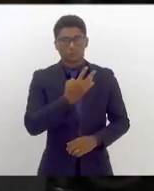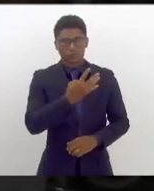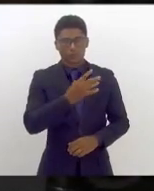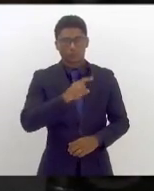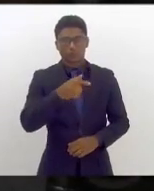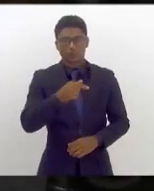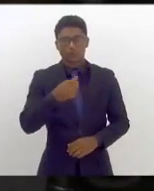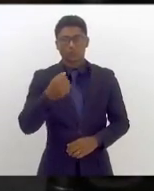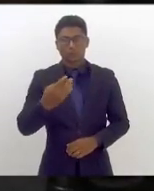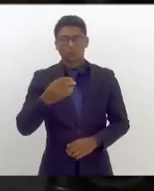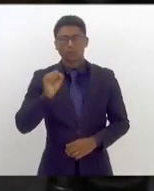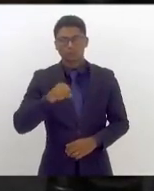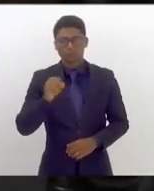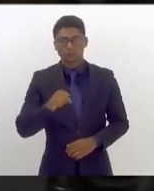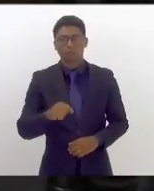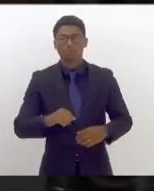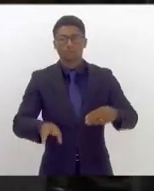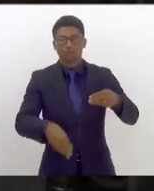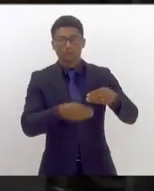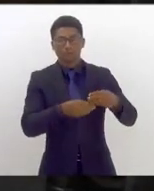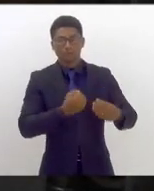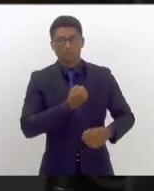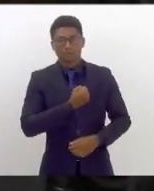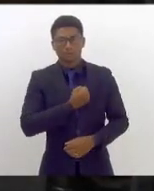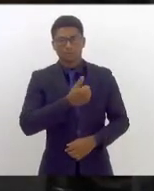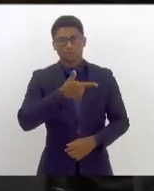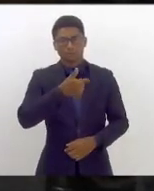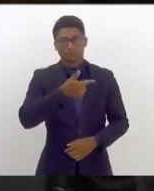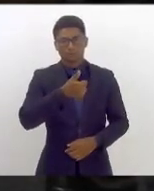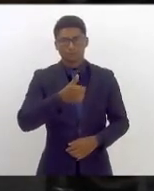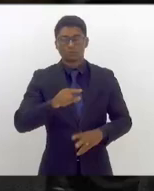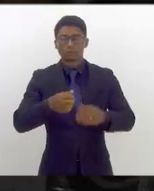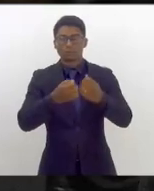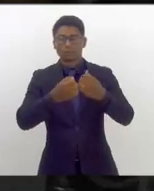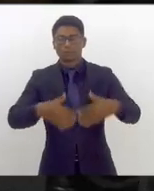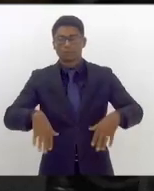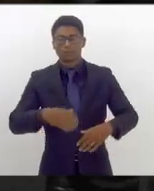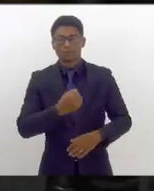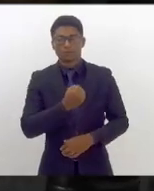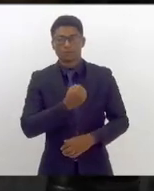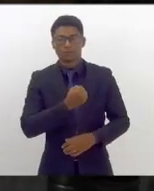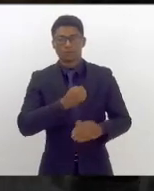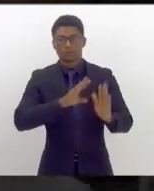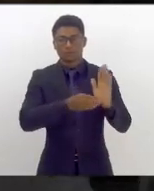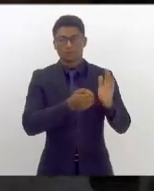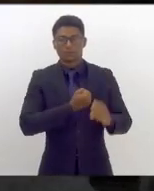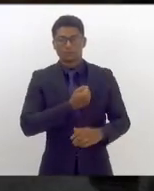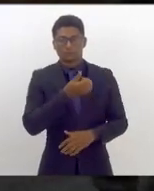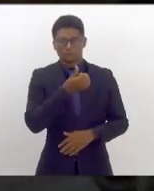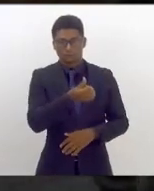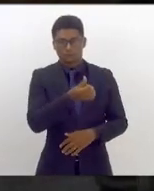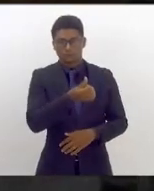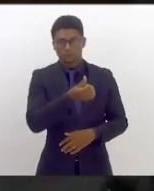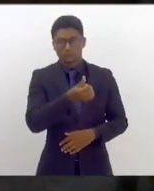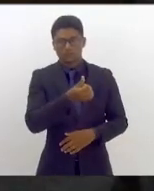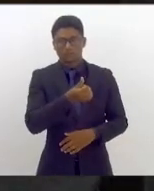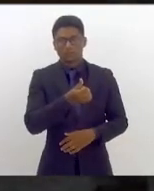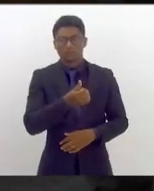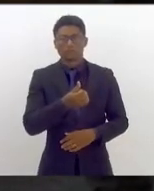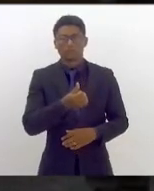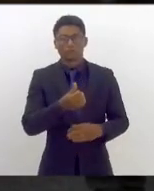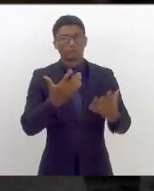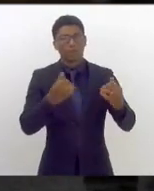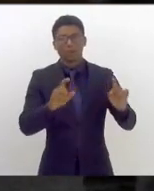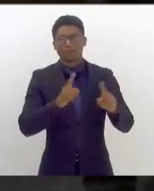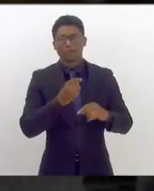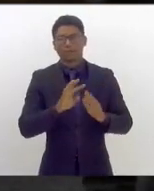14 favorável com submenda emenda 12 prejudicada a emenda número 6 pela rejeição da emenda